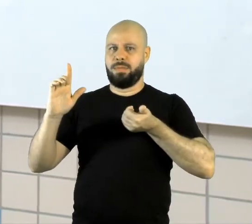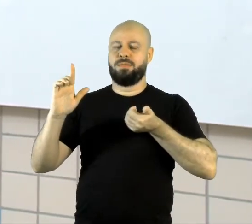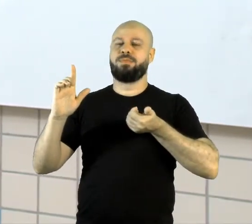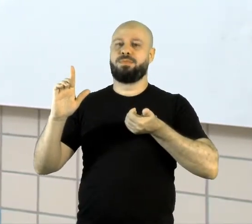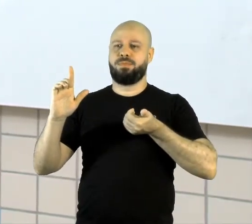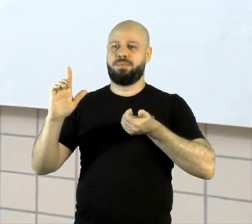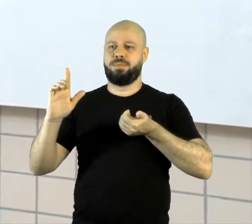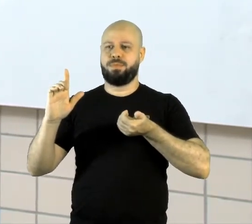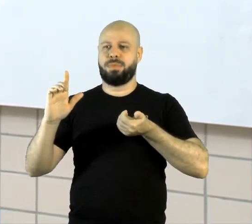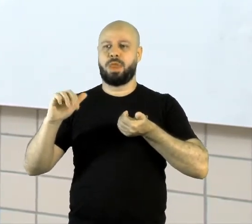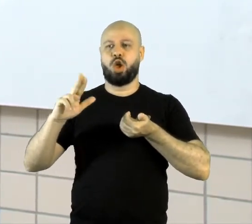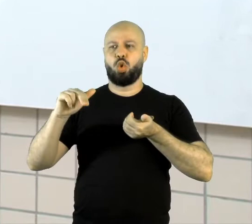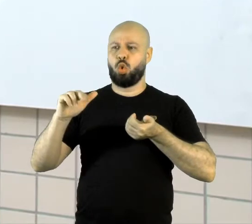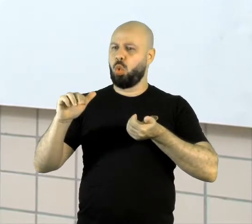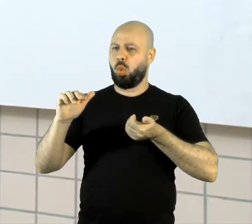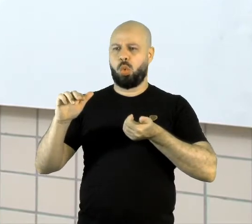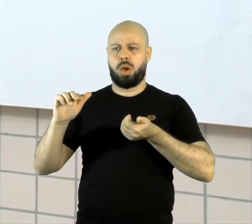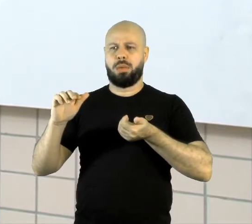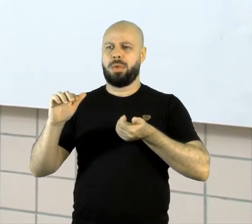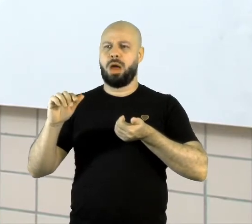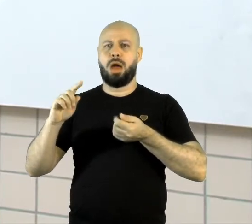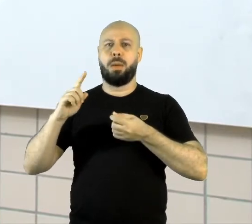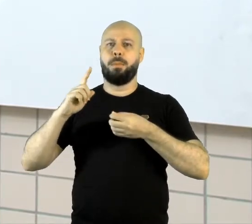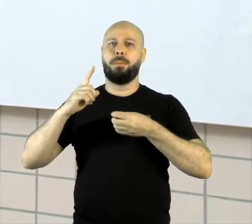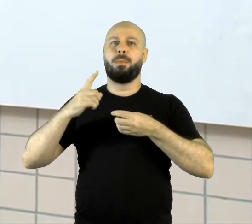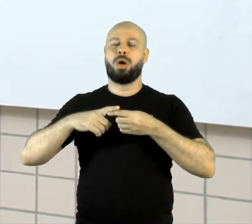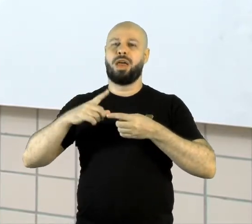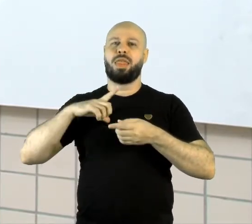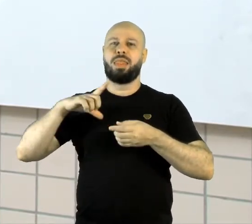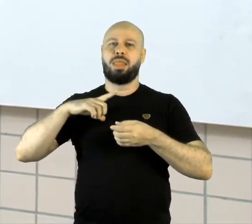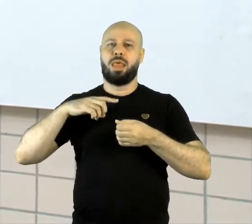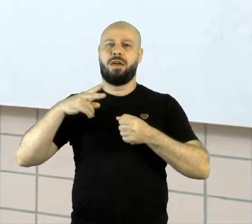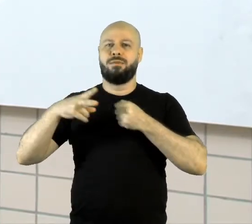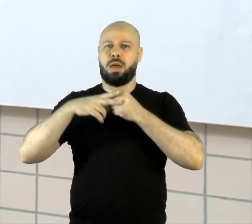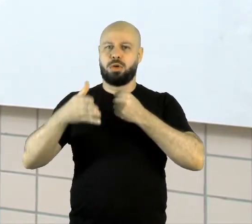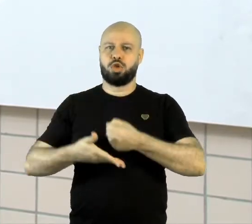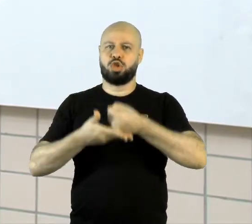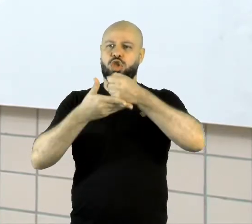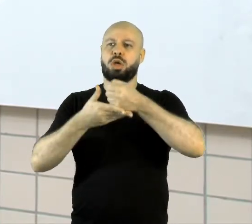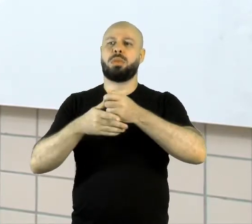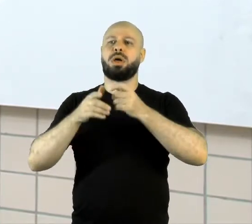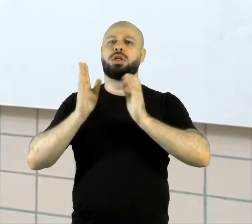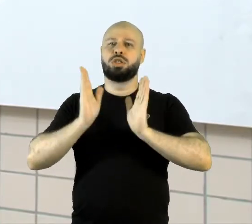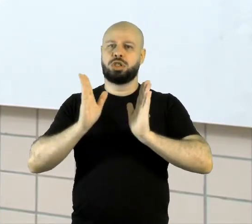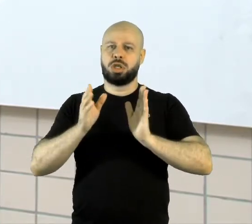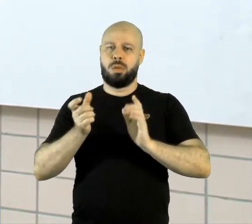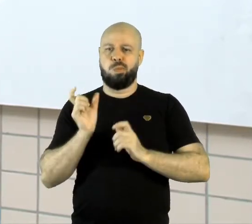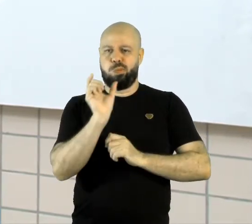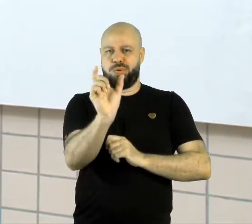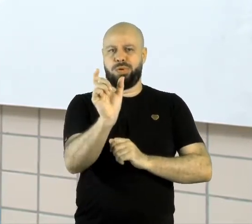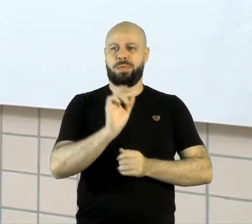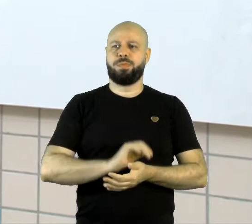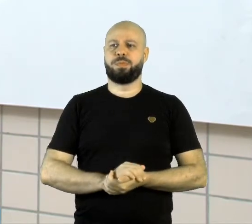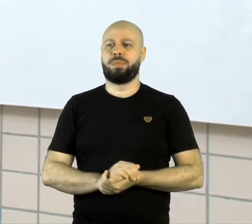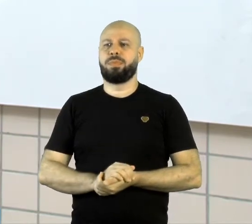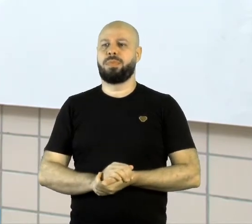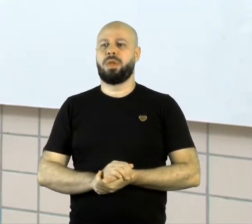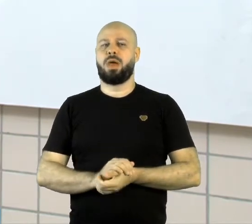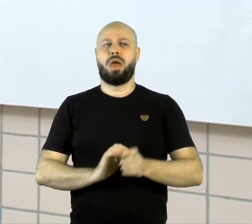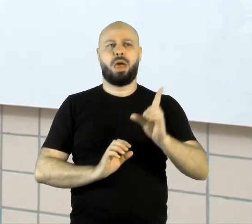here. Não, porque eu tenho aqui o verbo auxiliar do, só que na condição de passado, did. Did he live